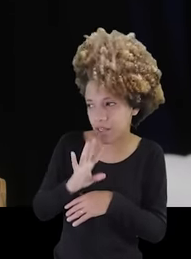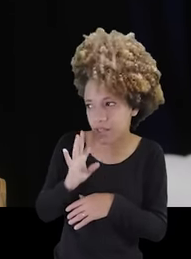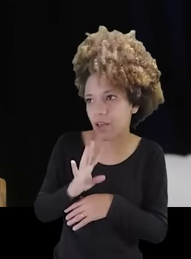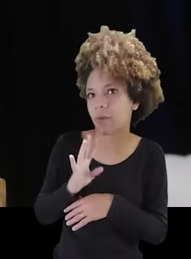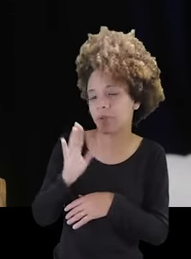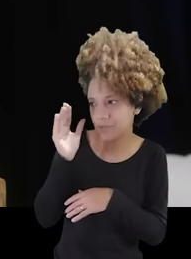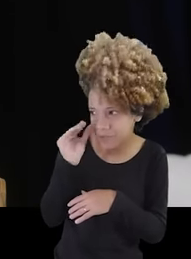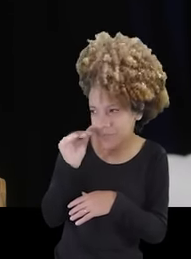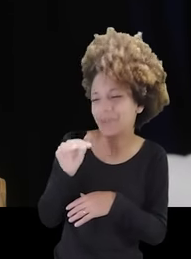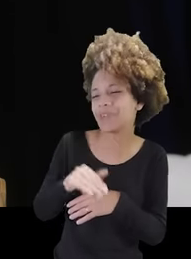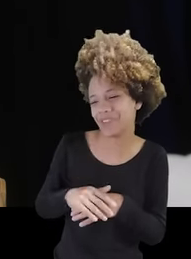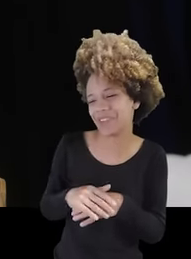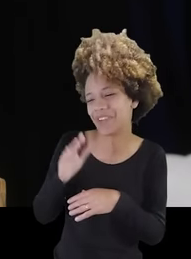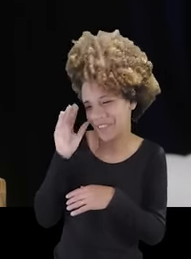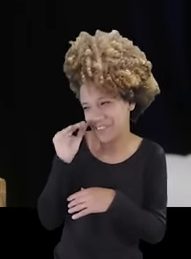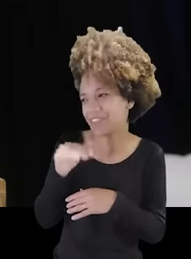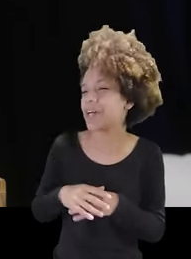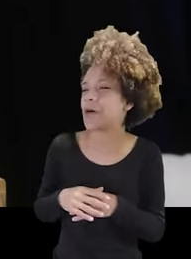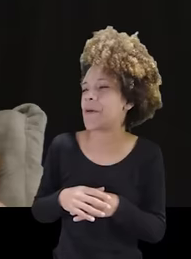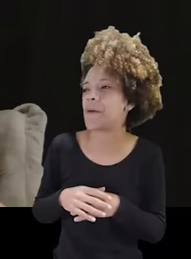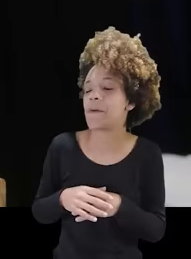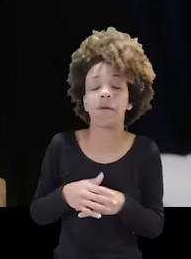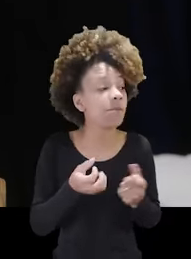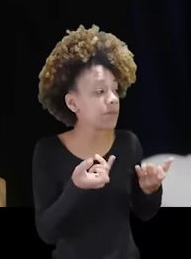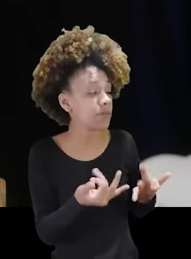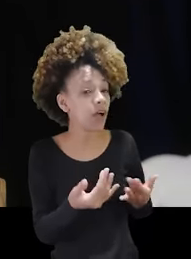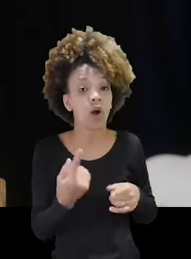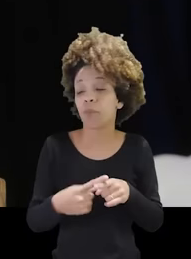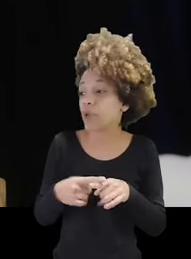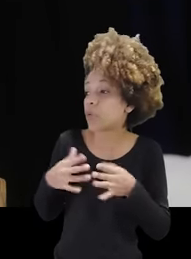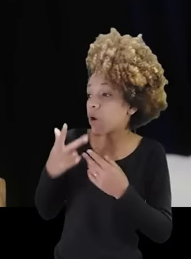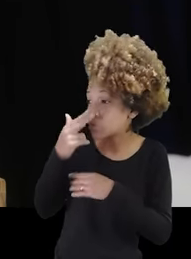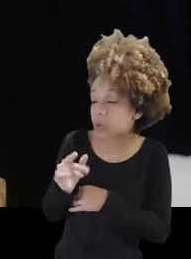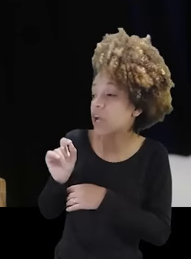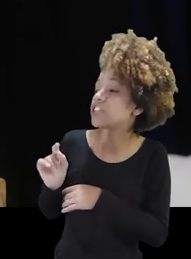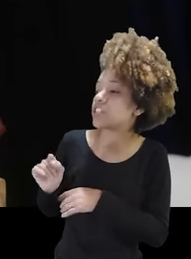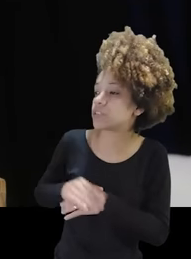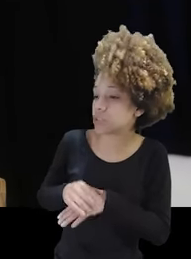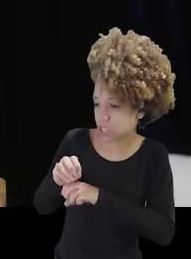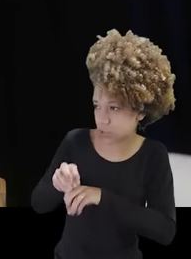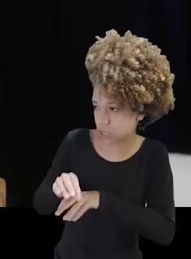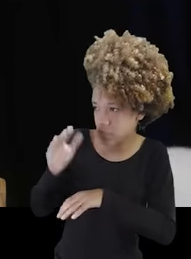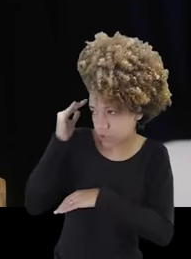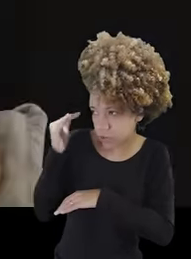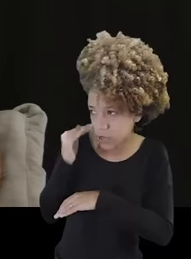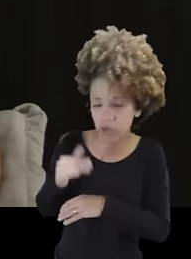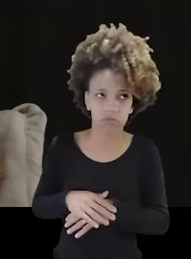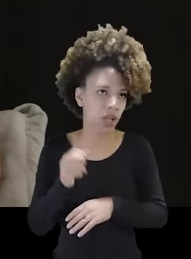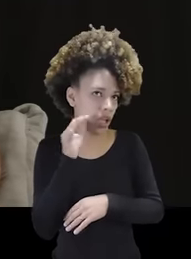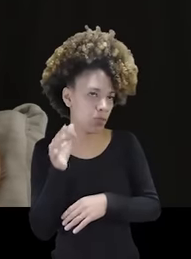bem curioso bem curioso porque qual que é o seu achismo de Educação na Coréia